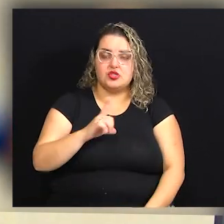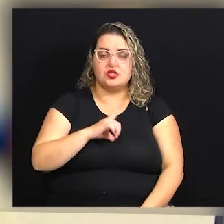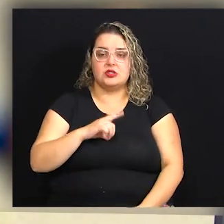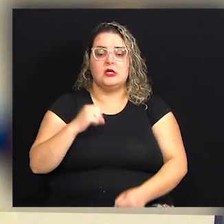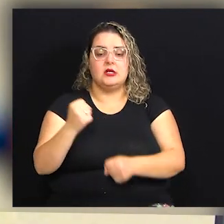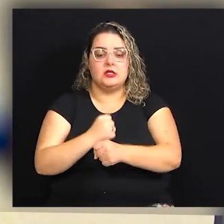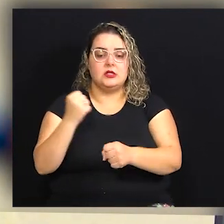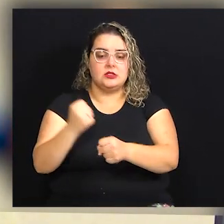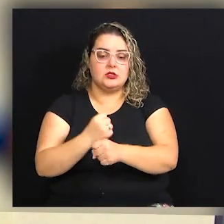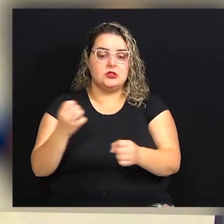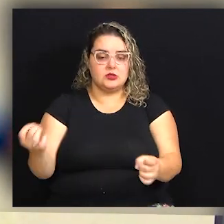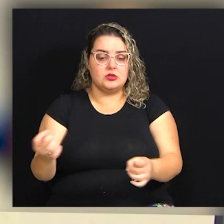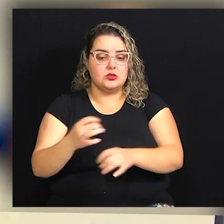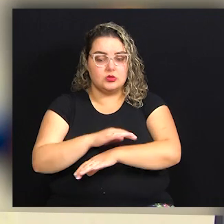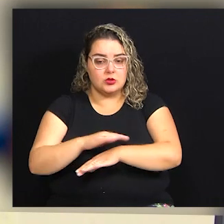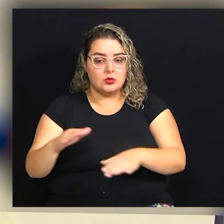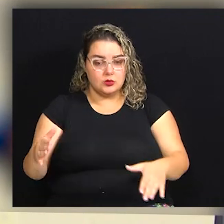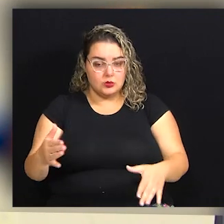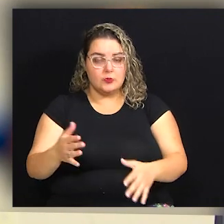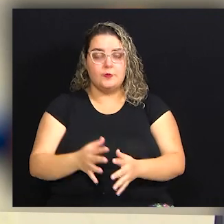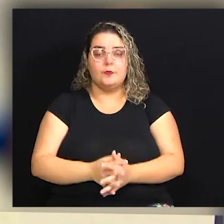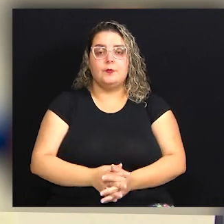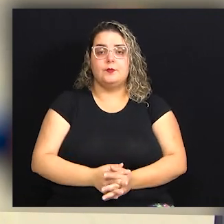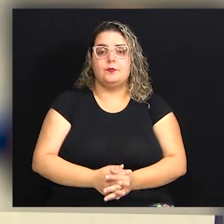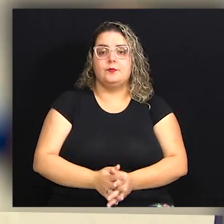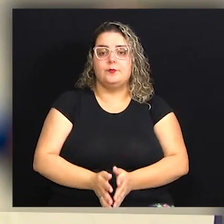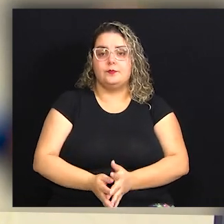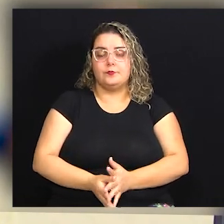tenha suas obras concluídas, né, no